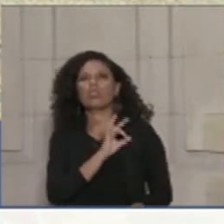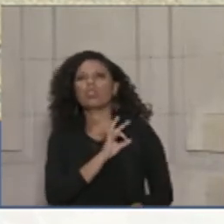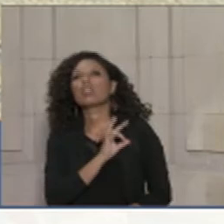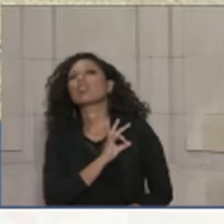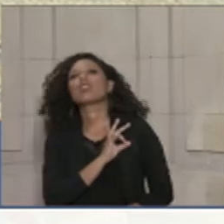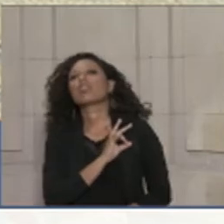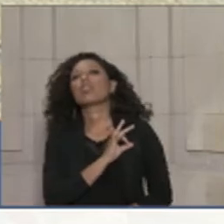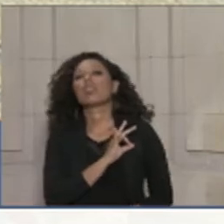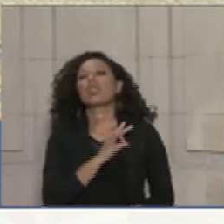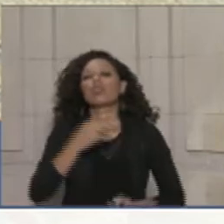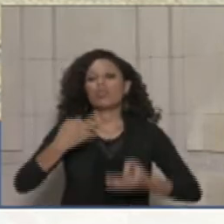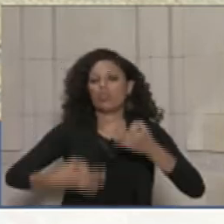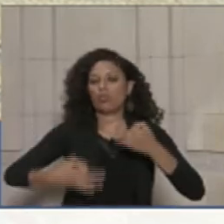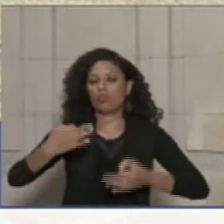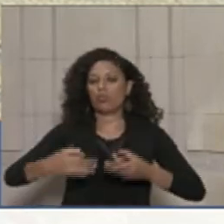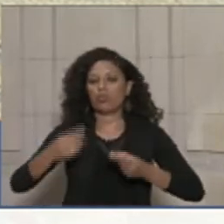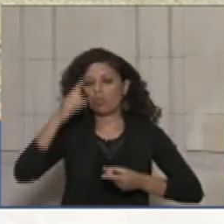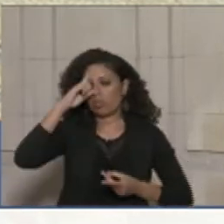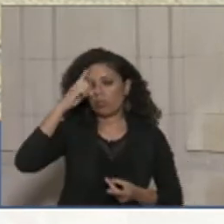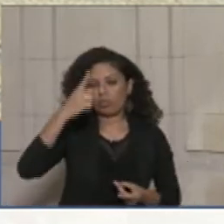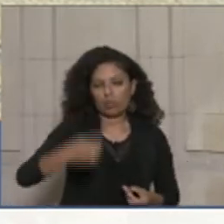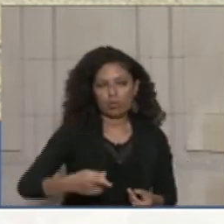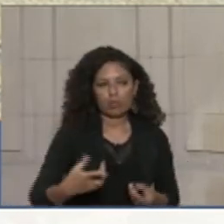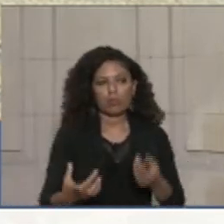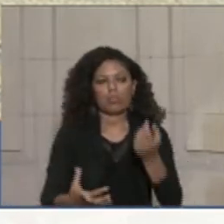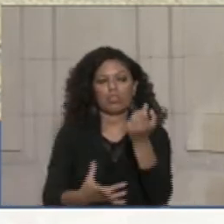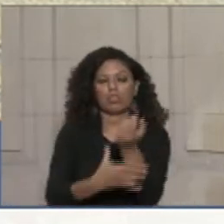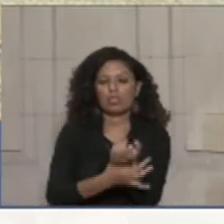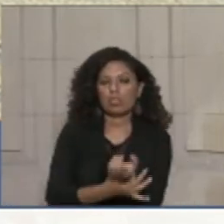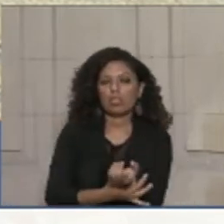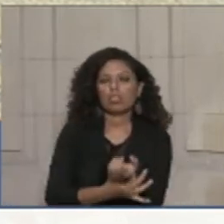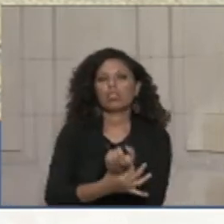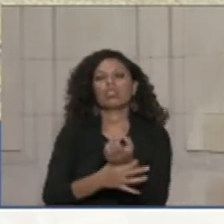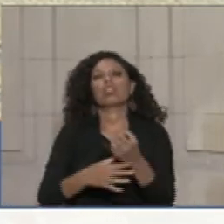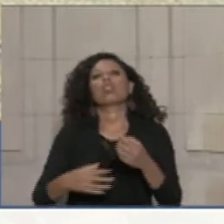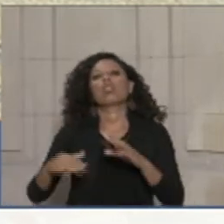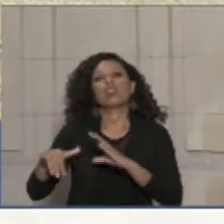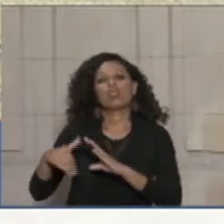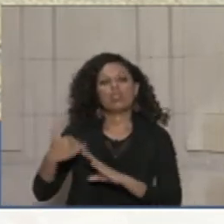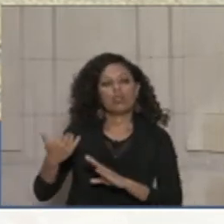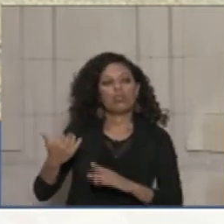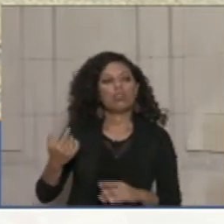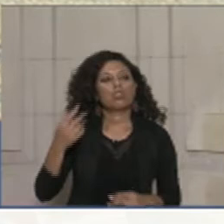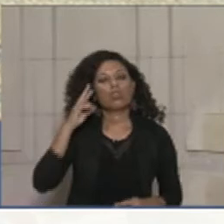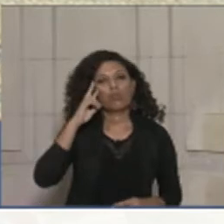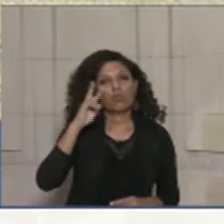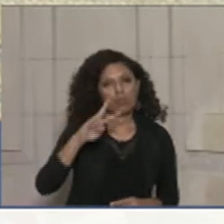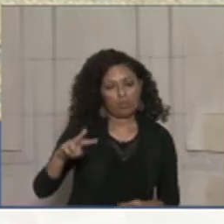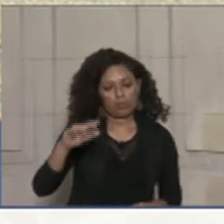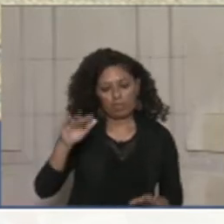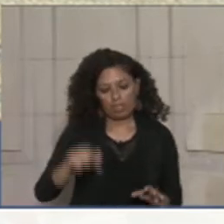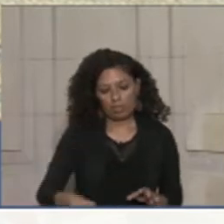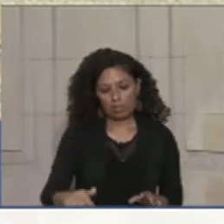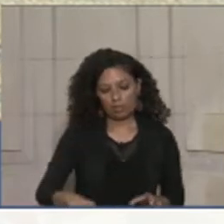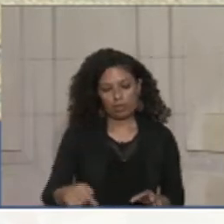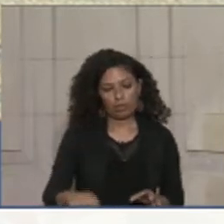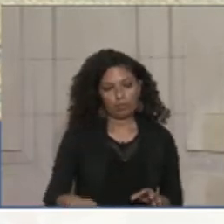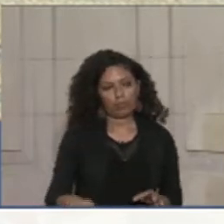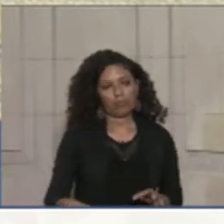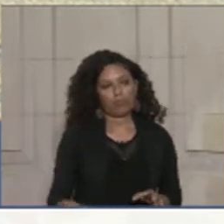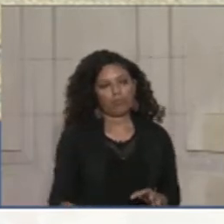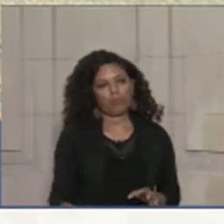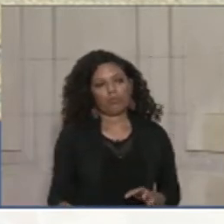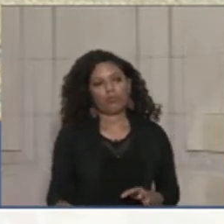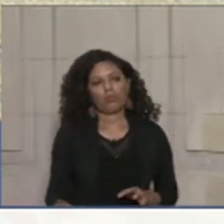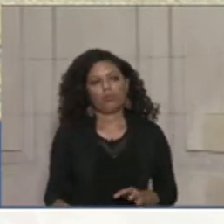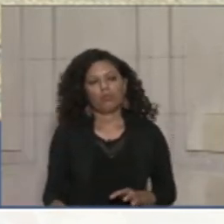Secretaria de Justiça, pela Secretaria de Segurança Pública do Estado do Rio de Janeiro. Aqui, na então gestão